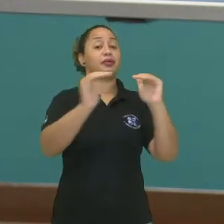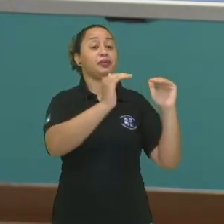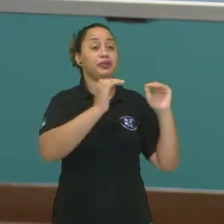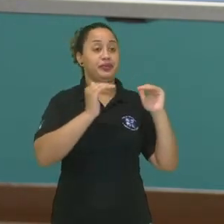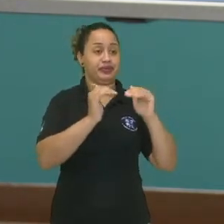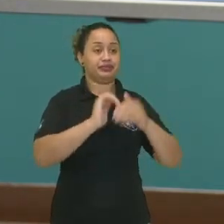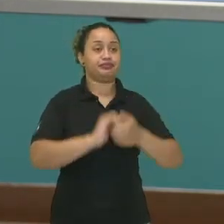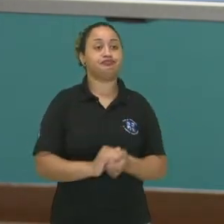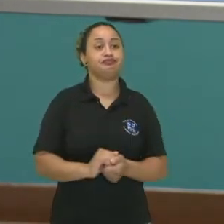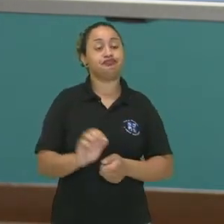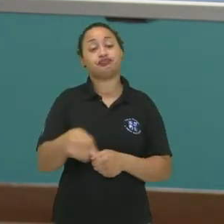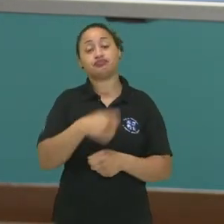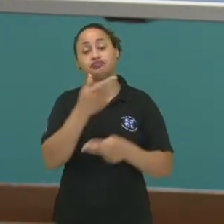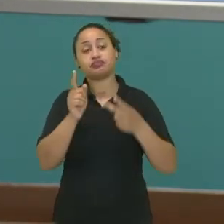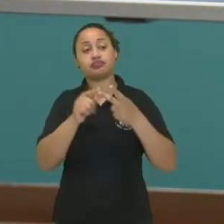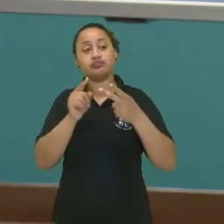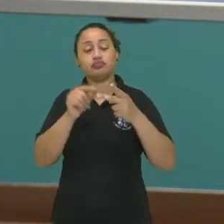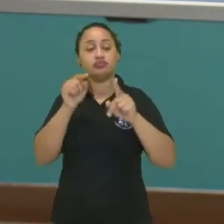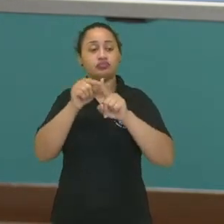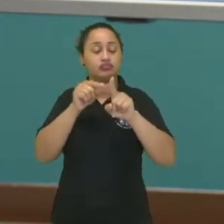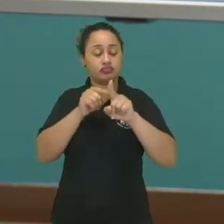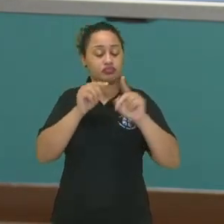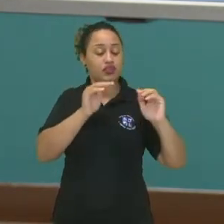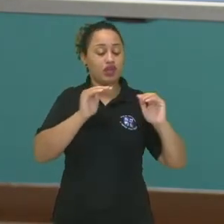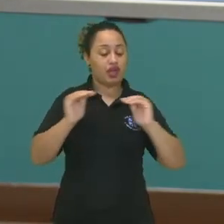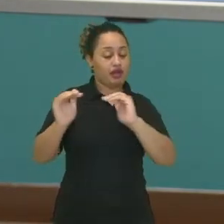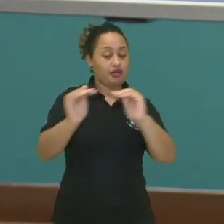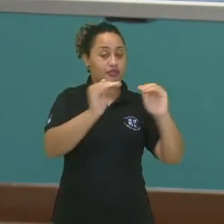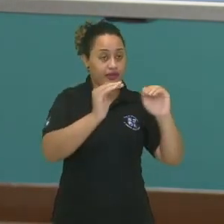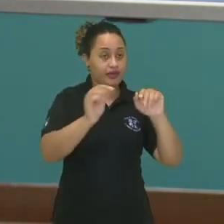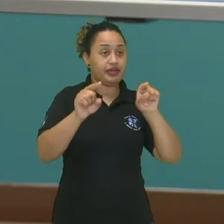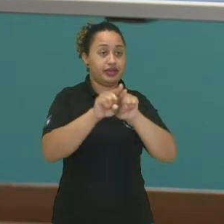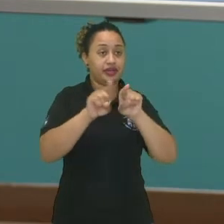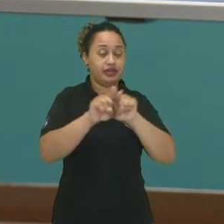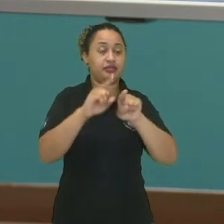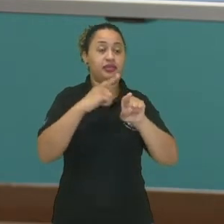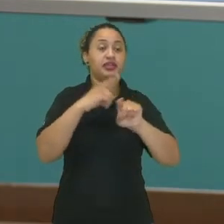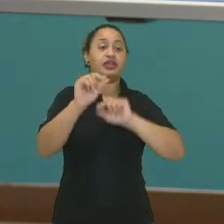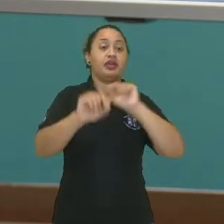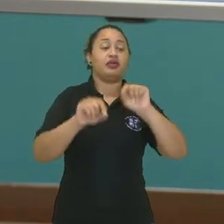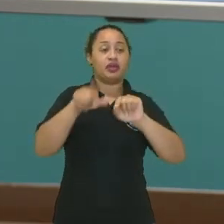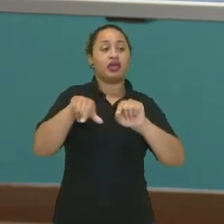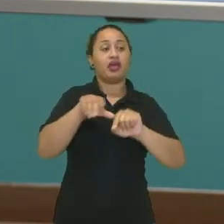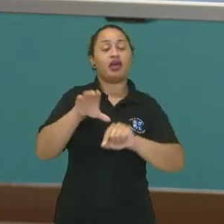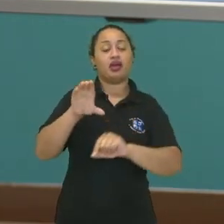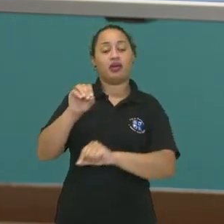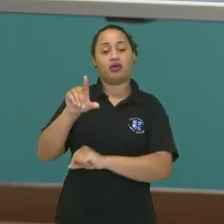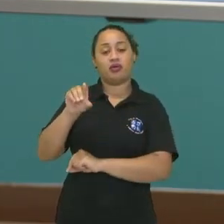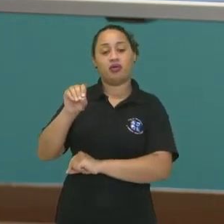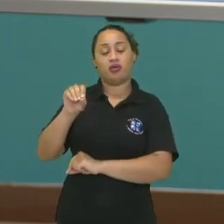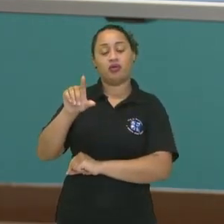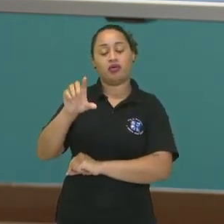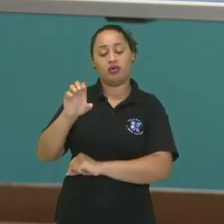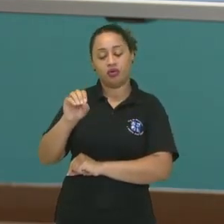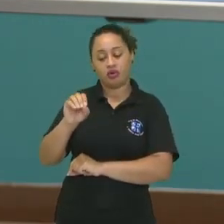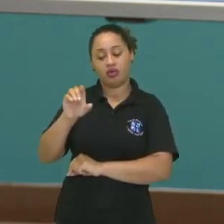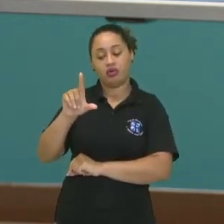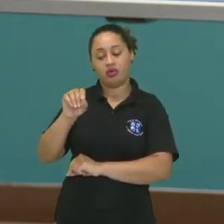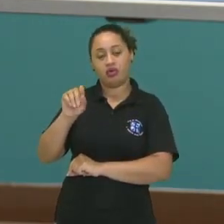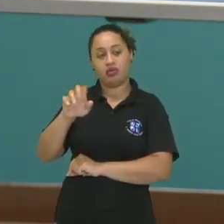harmônica. Uma outra relação ecológica harmônica é